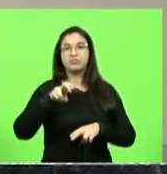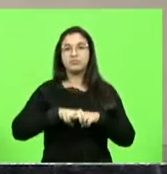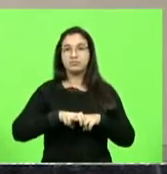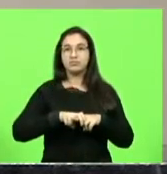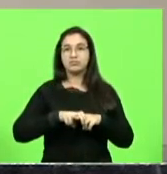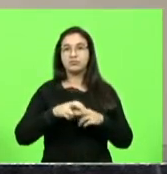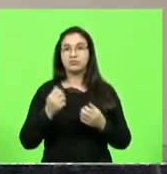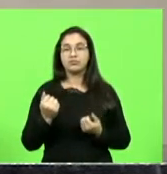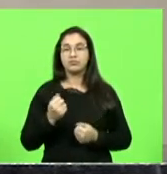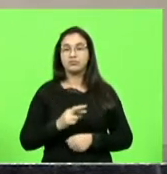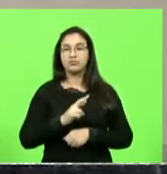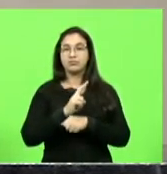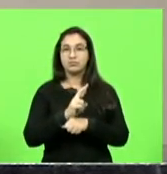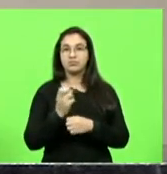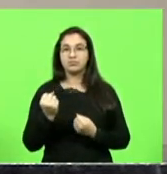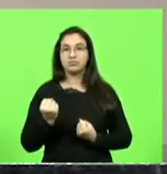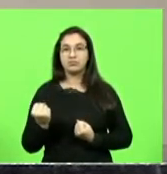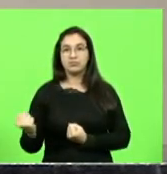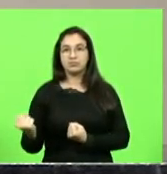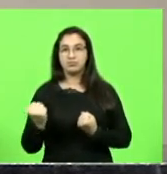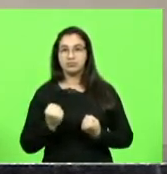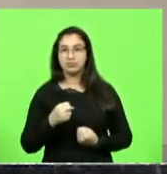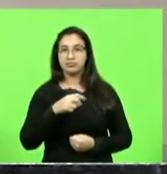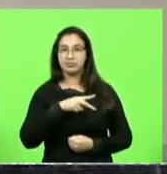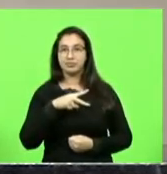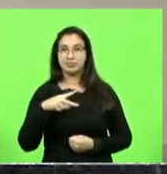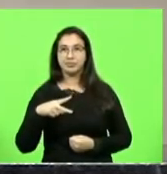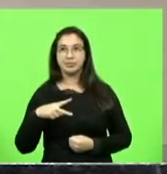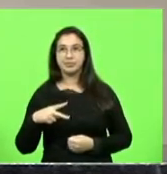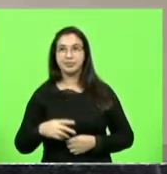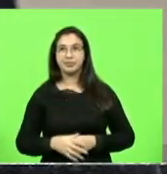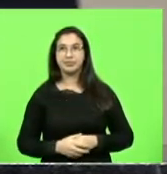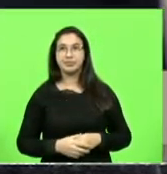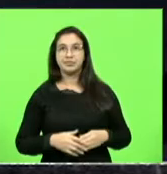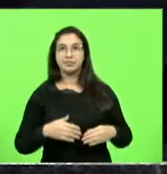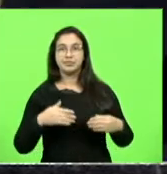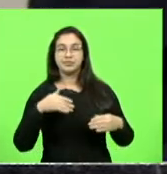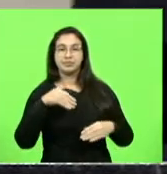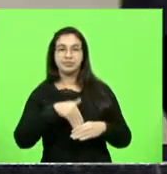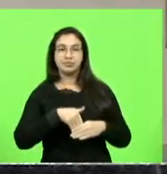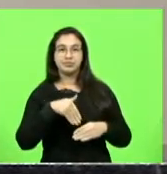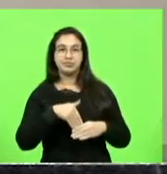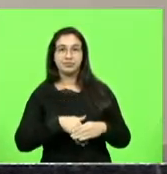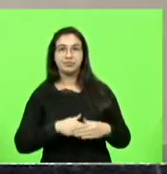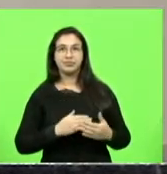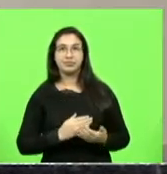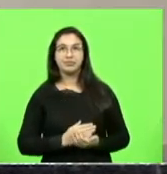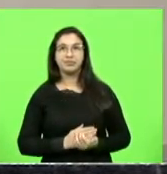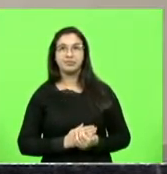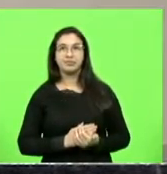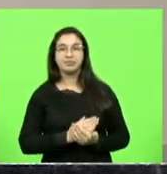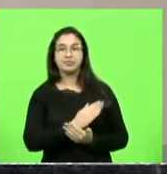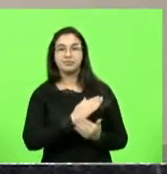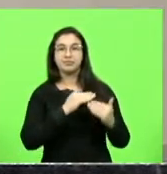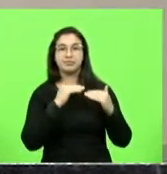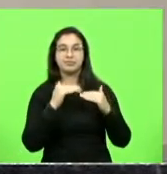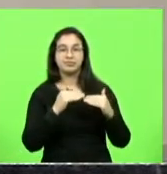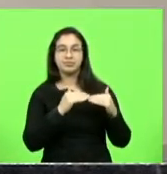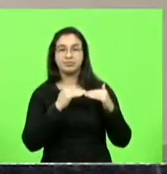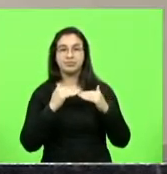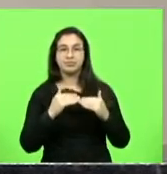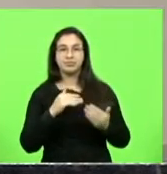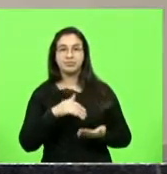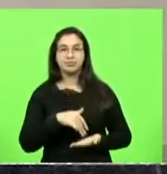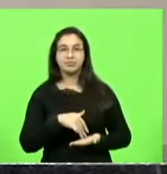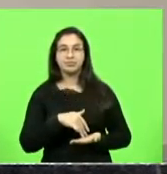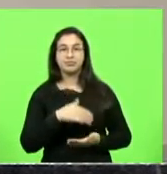poder público, em discussão. Não havendo quem queira discutir, em votação. Deputados que aprovam, permaneçam como se encontra. Aprovado por